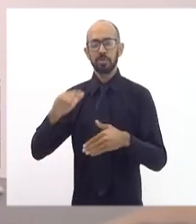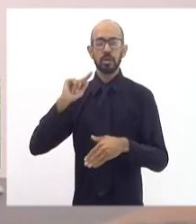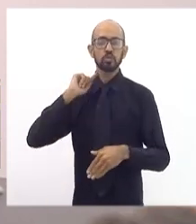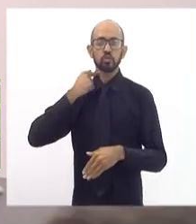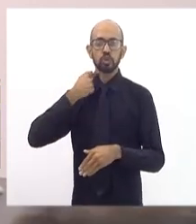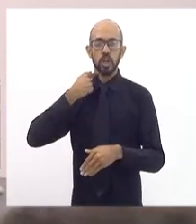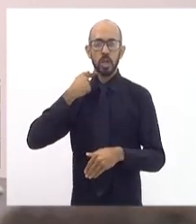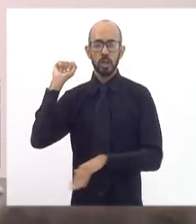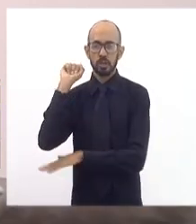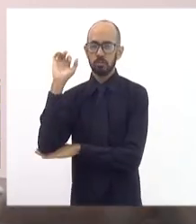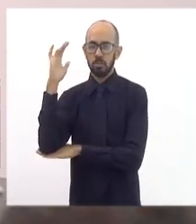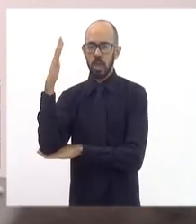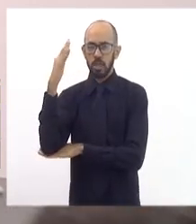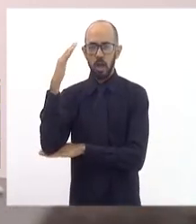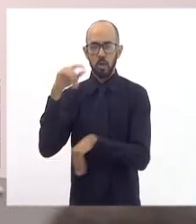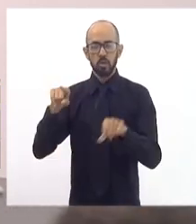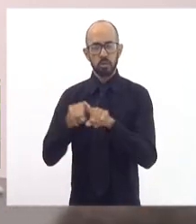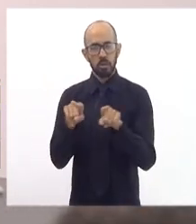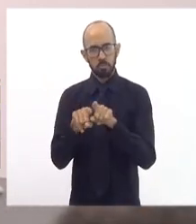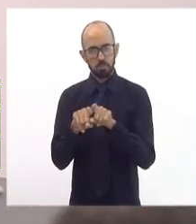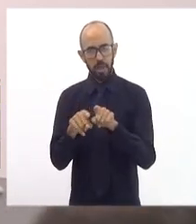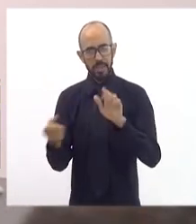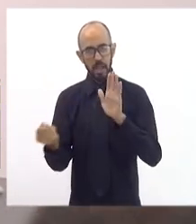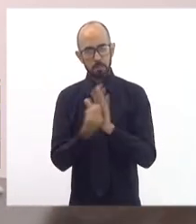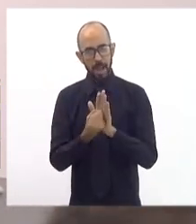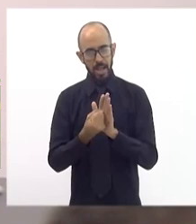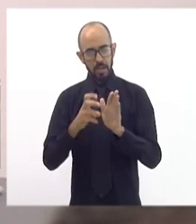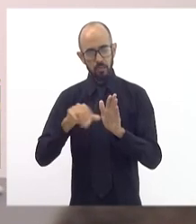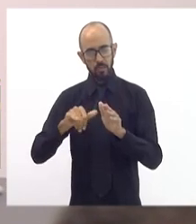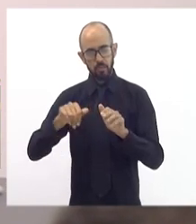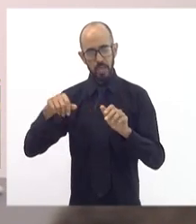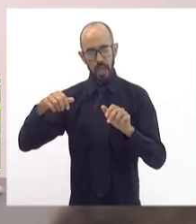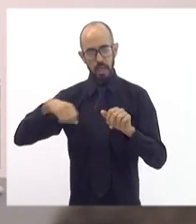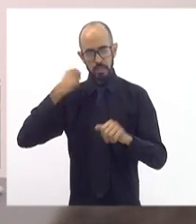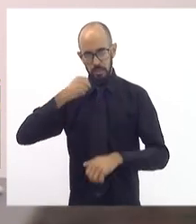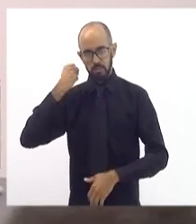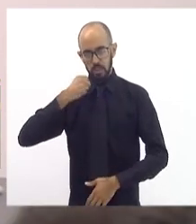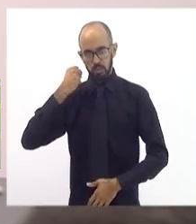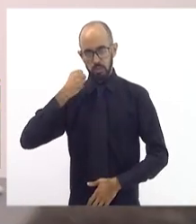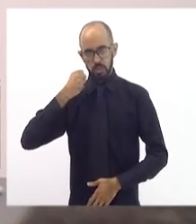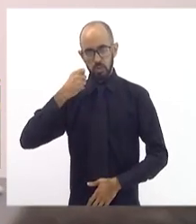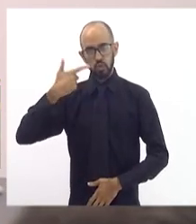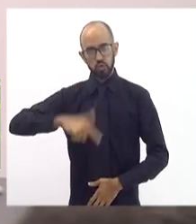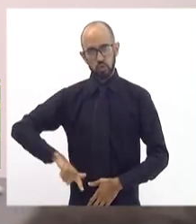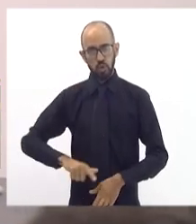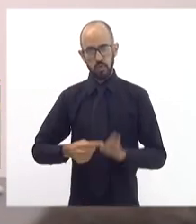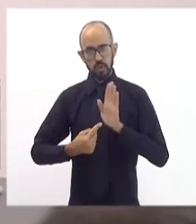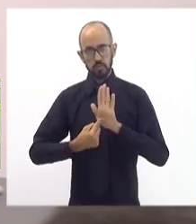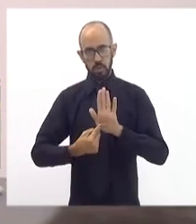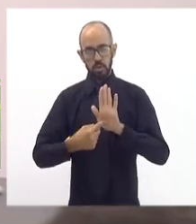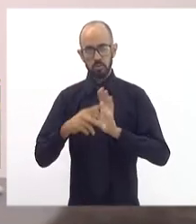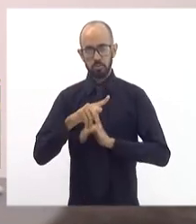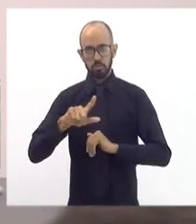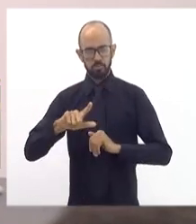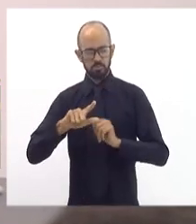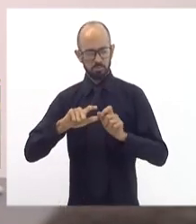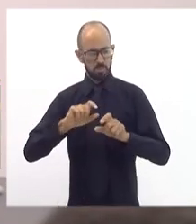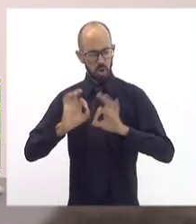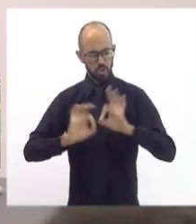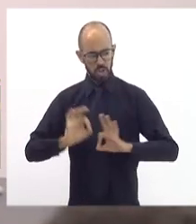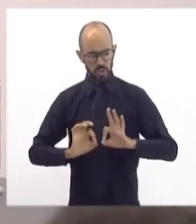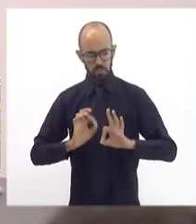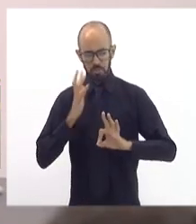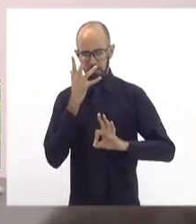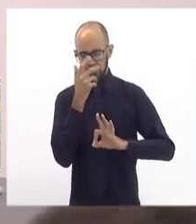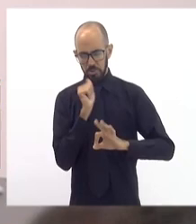que a sua empresa vai trazer para dentro da Bahia mais uma vez eles mostram projeto lindo bonito